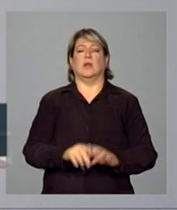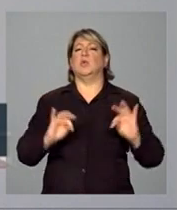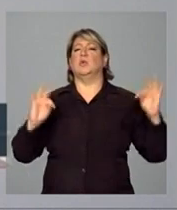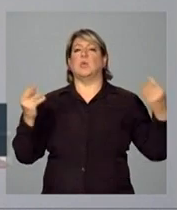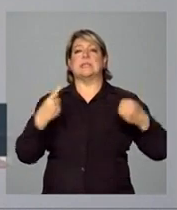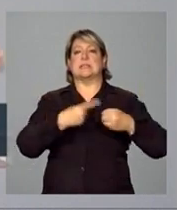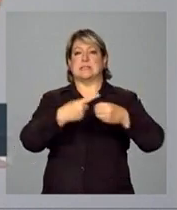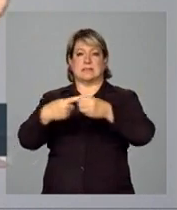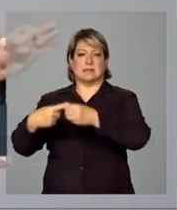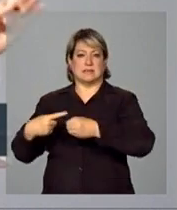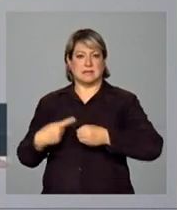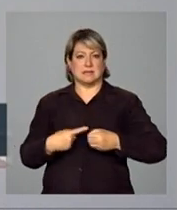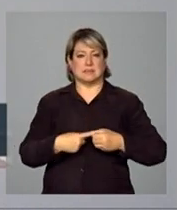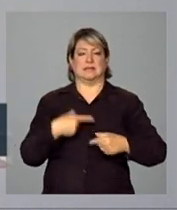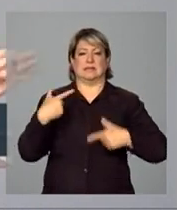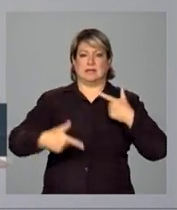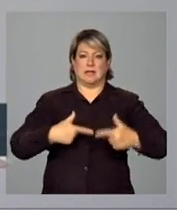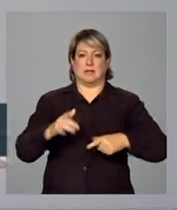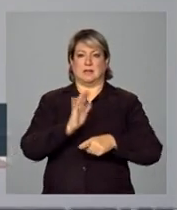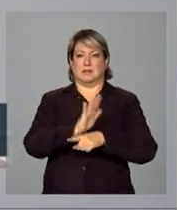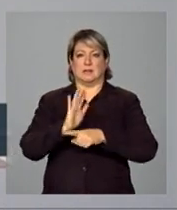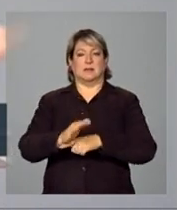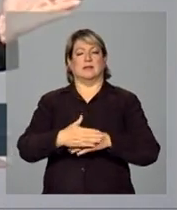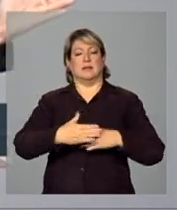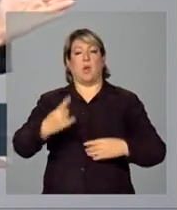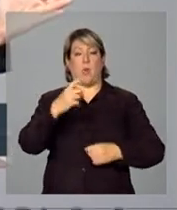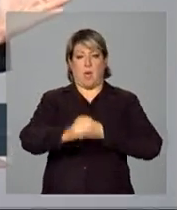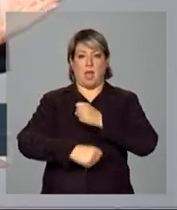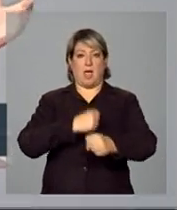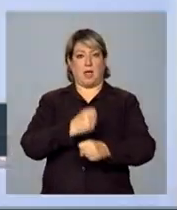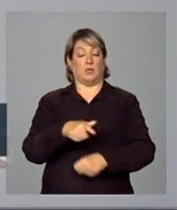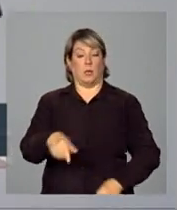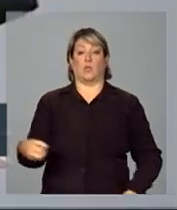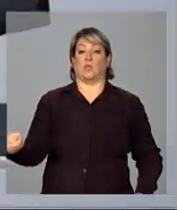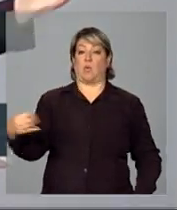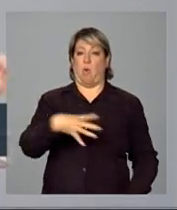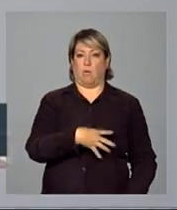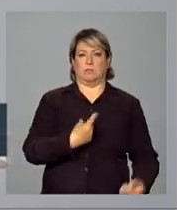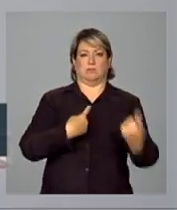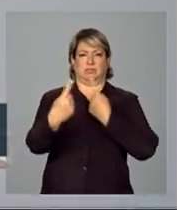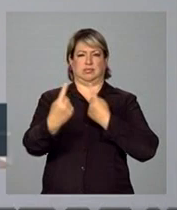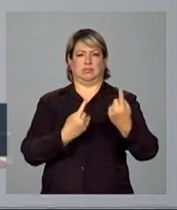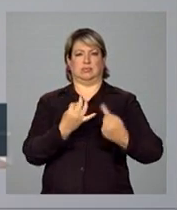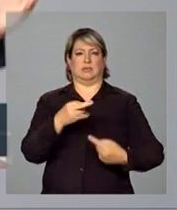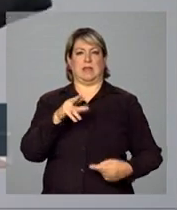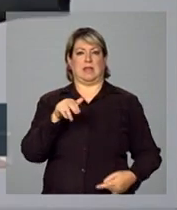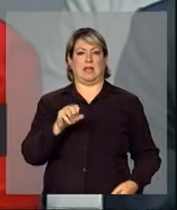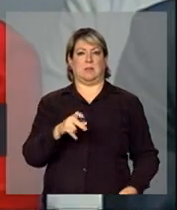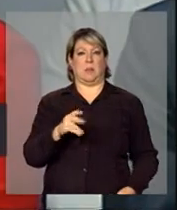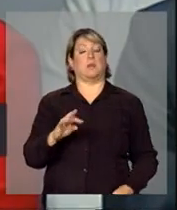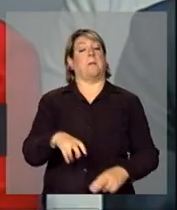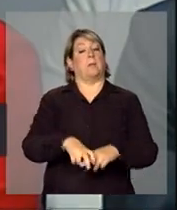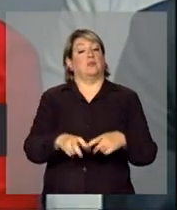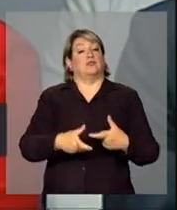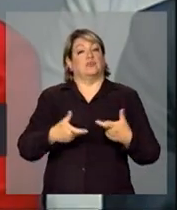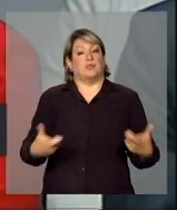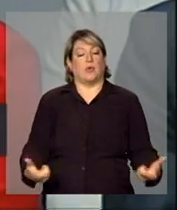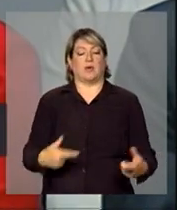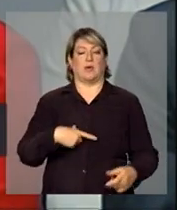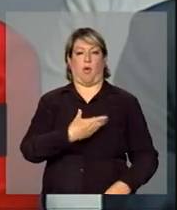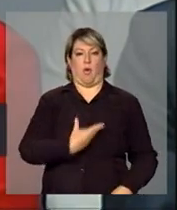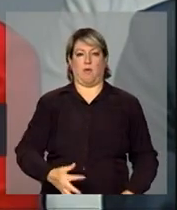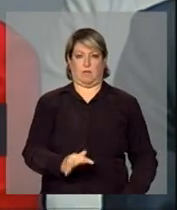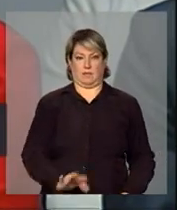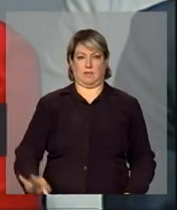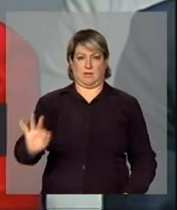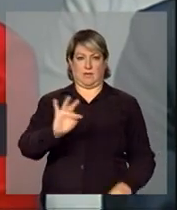com certeza, a cidade será uma nova cidade, graças a esta grande parceria do governo federal com a